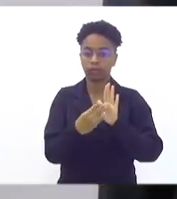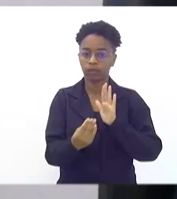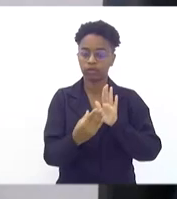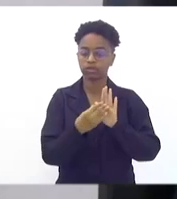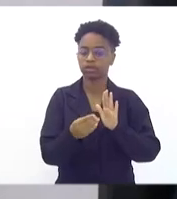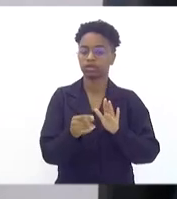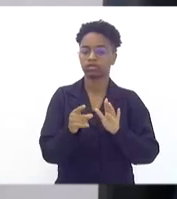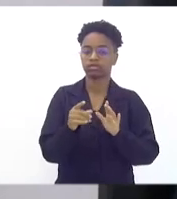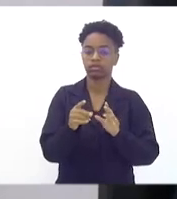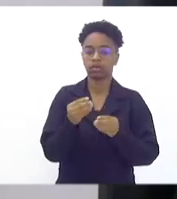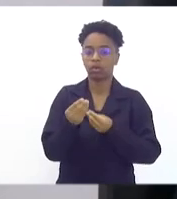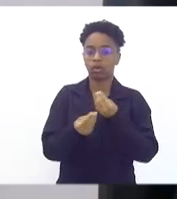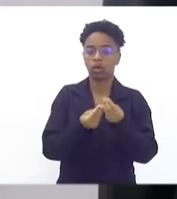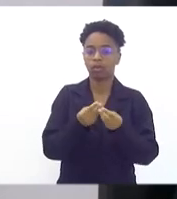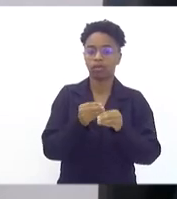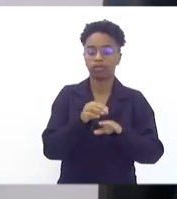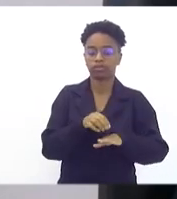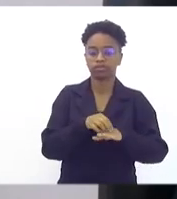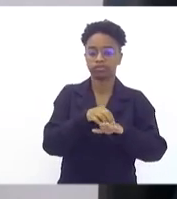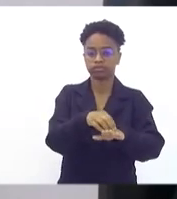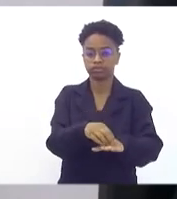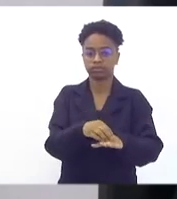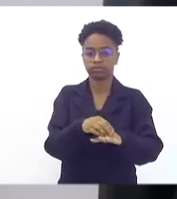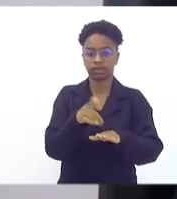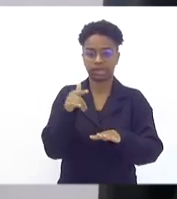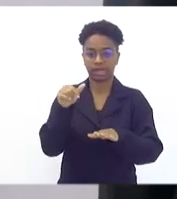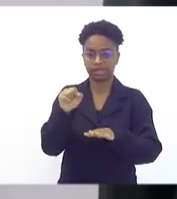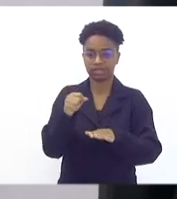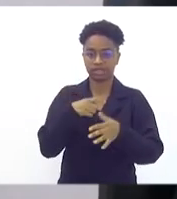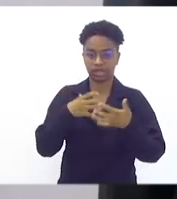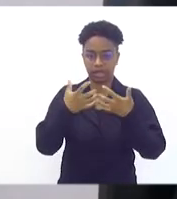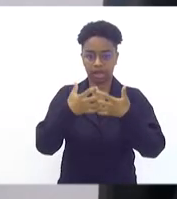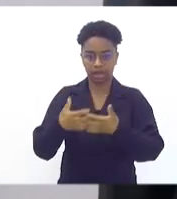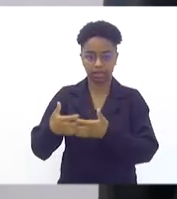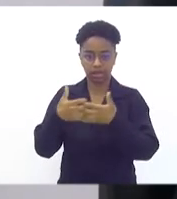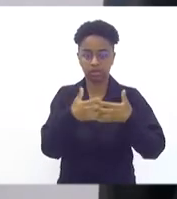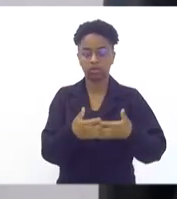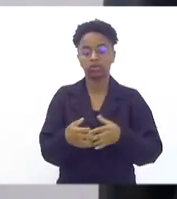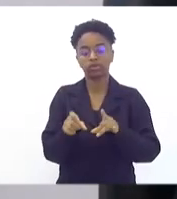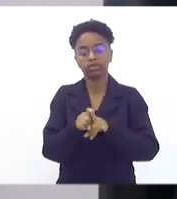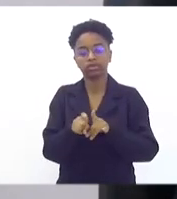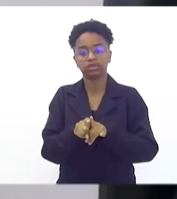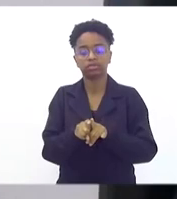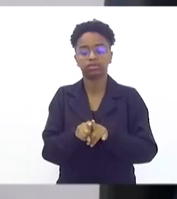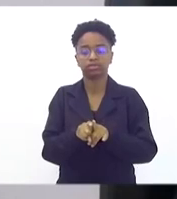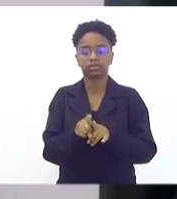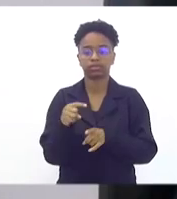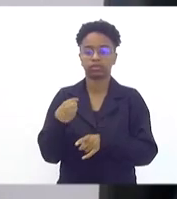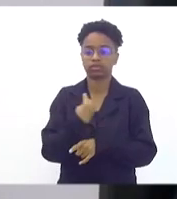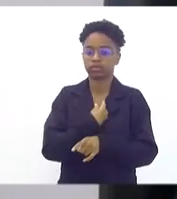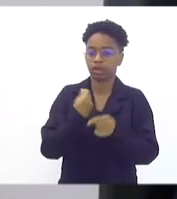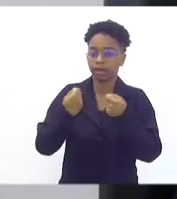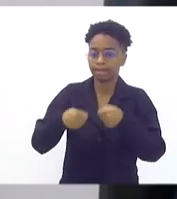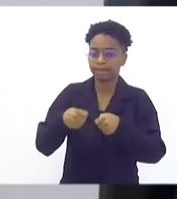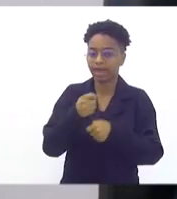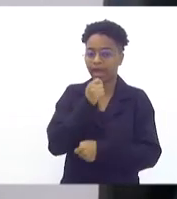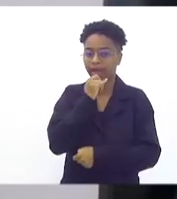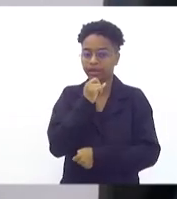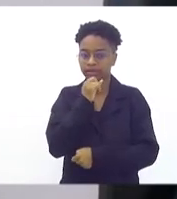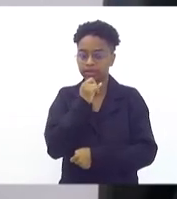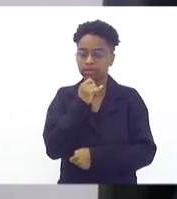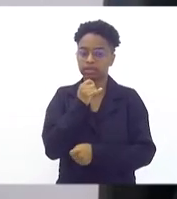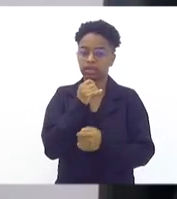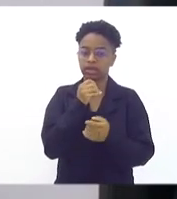levar o gás transportado por caminhão e existe ali a gente precisa ainda desmistificar